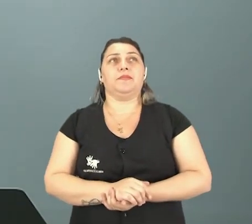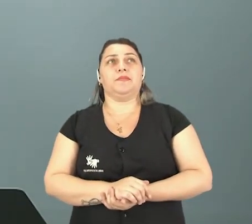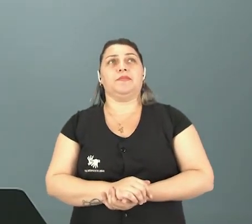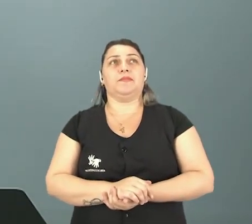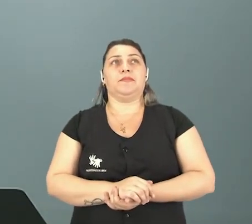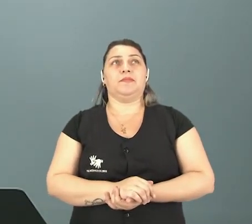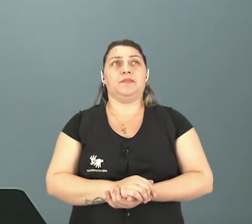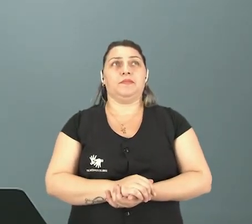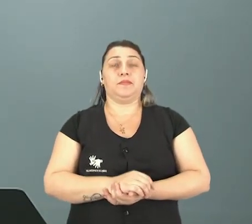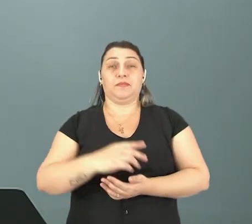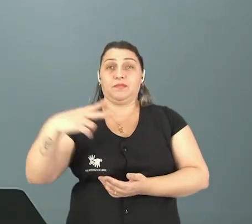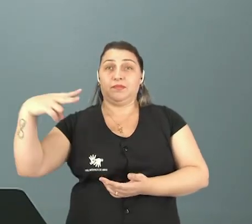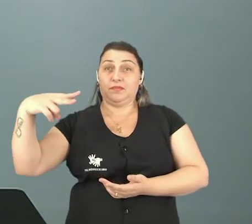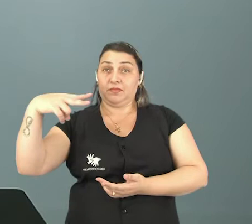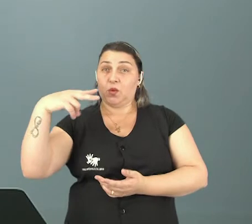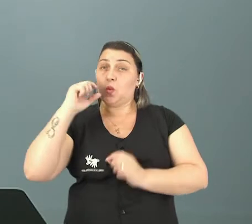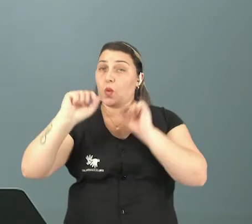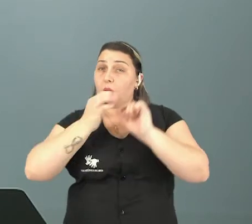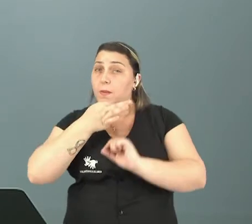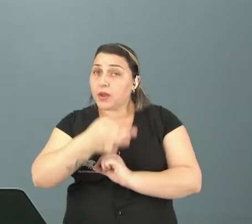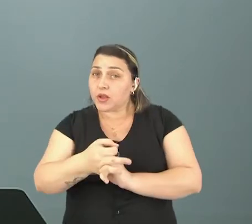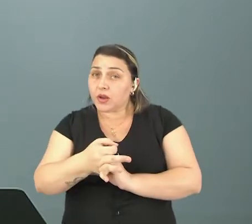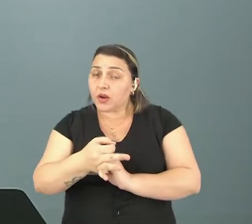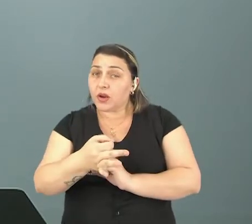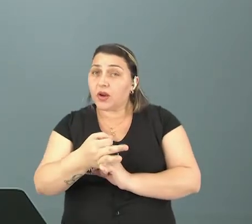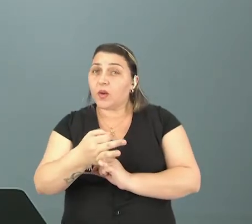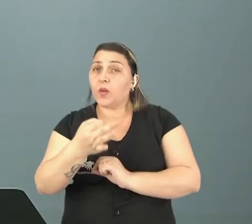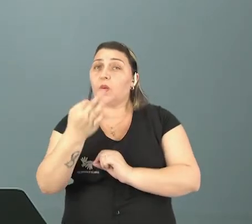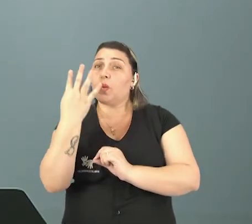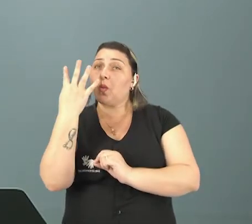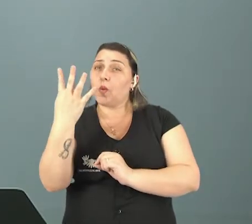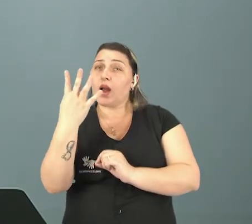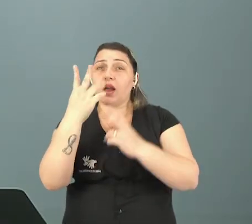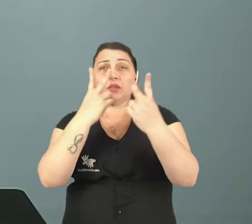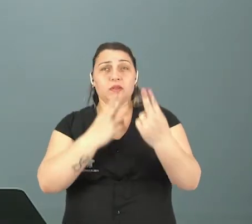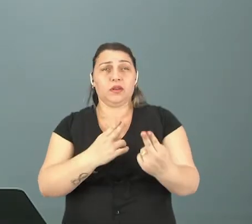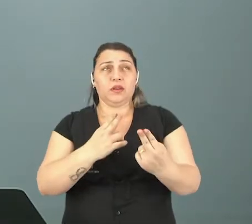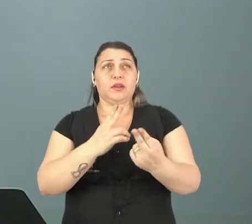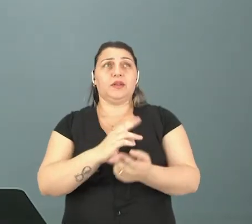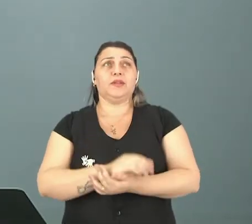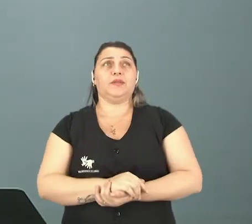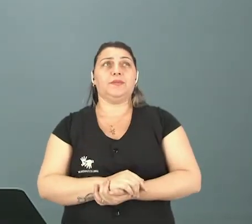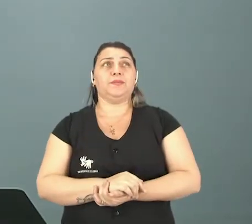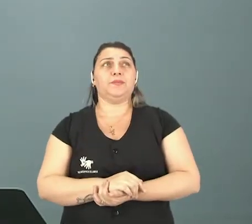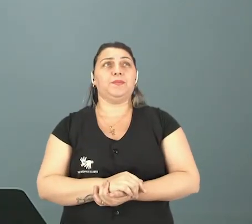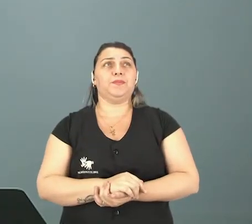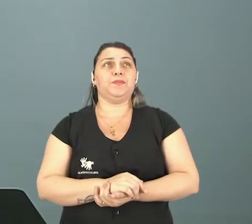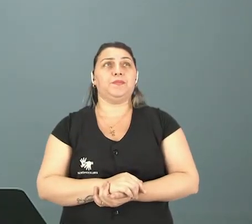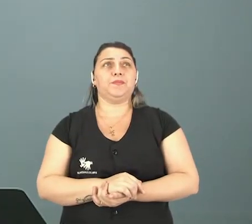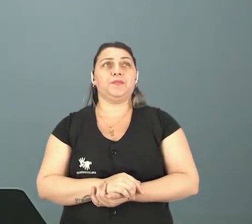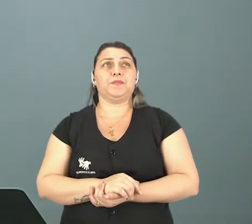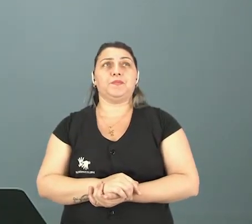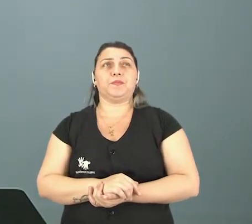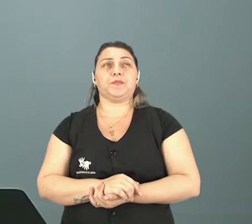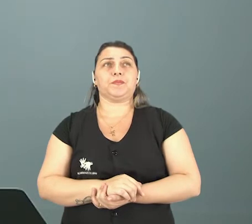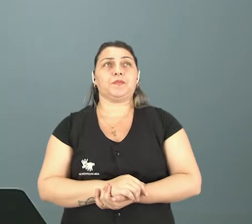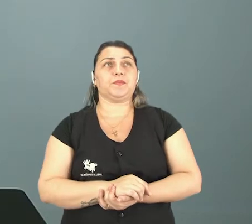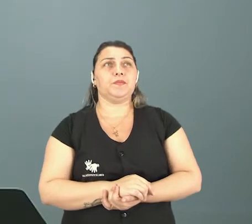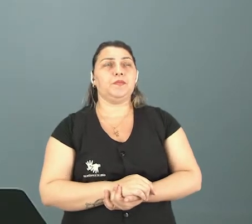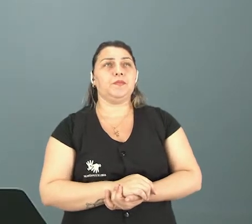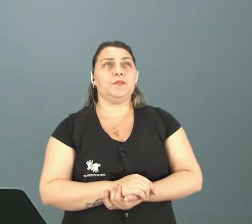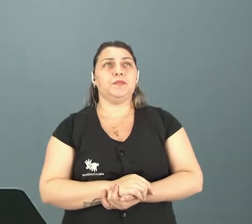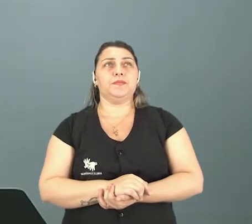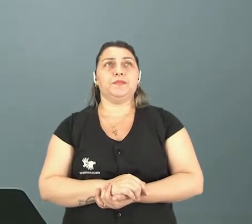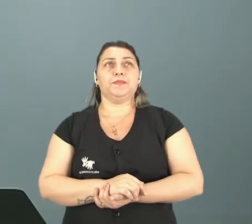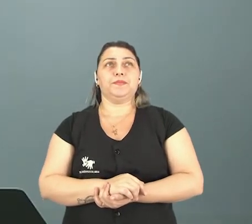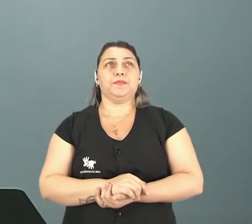sugerem? Para dar 4 partes iguais. Aqui eu tenho, né, 2 partes iguais.